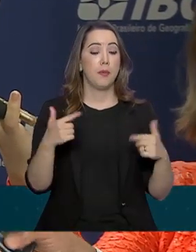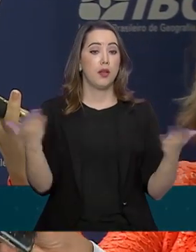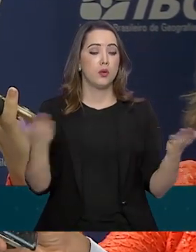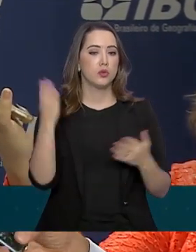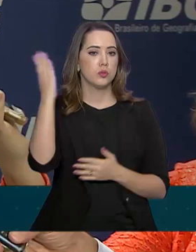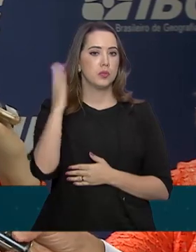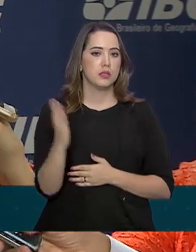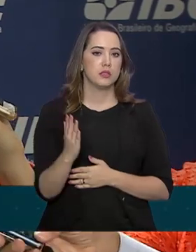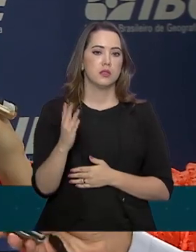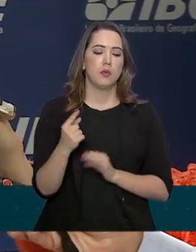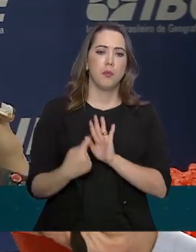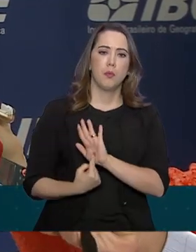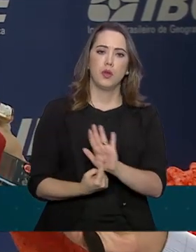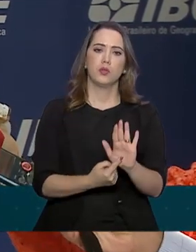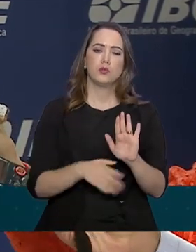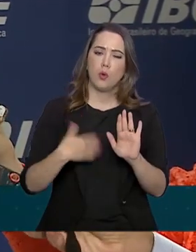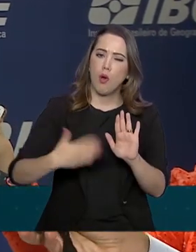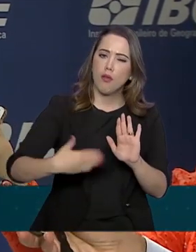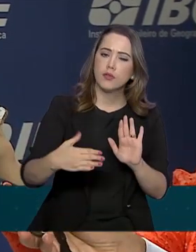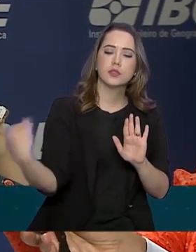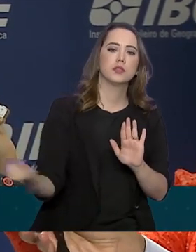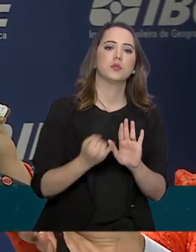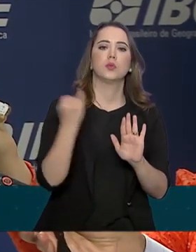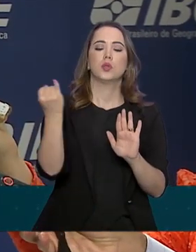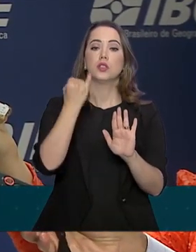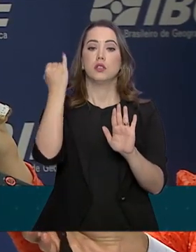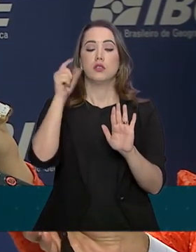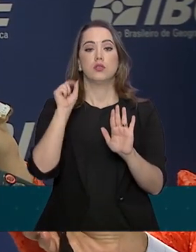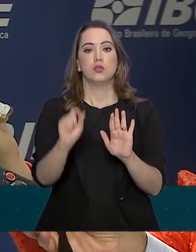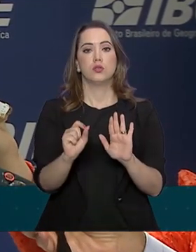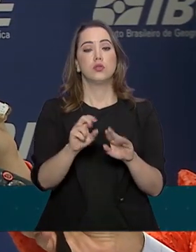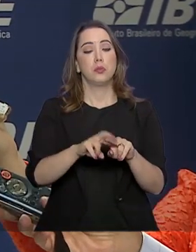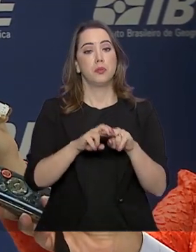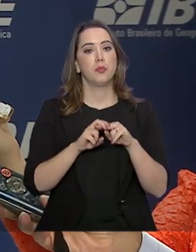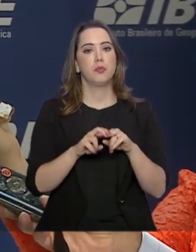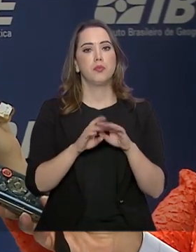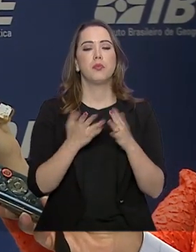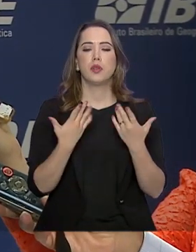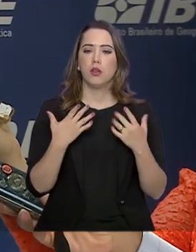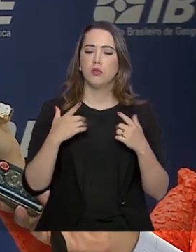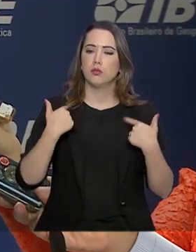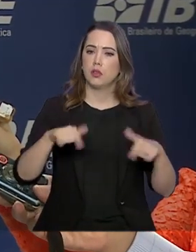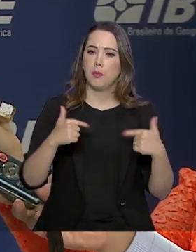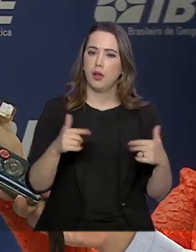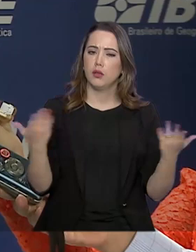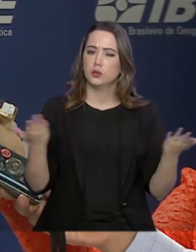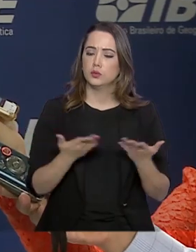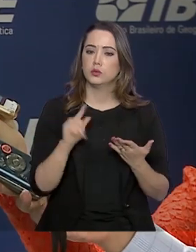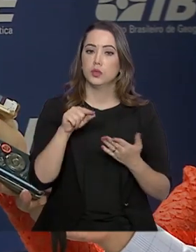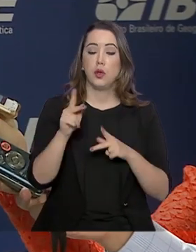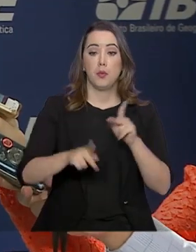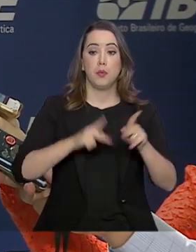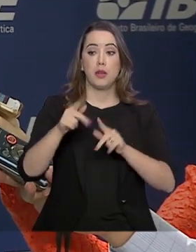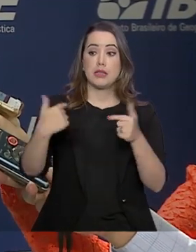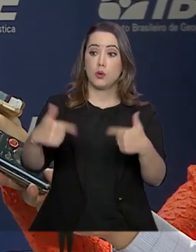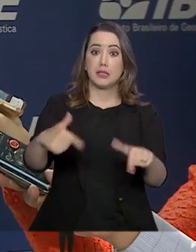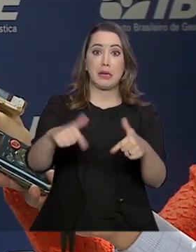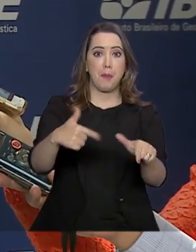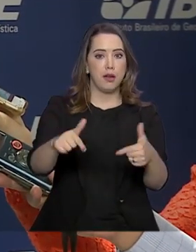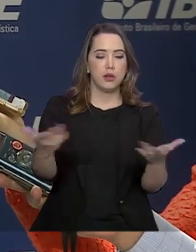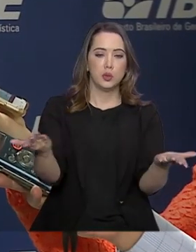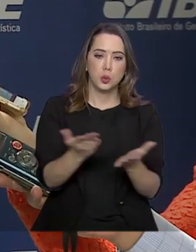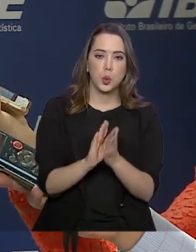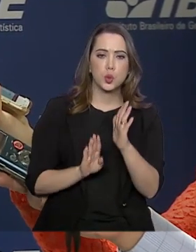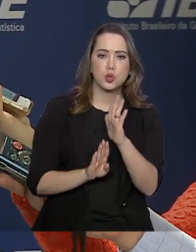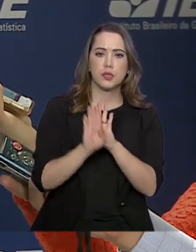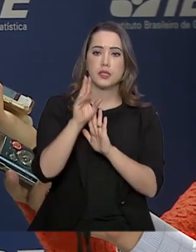brasileiro mostra um avanço bastante expressivo em termos de volume de ocupação. A população ocupada cresceu no ano